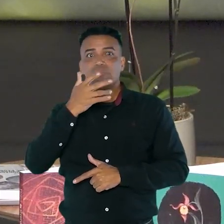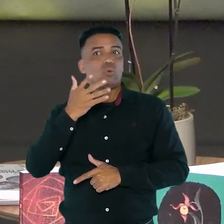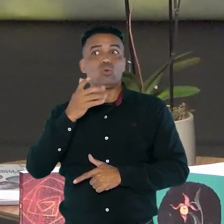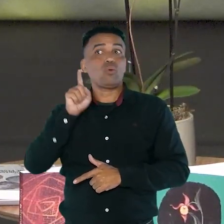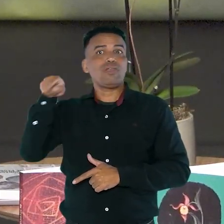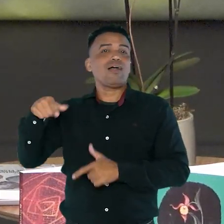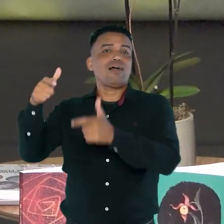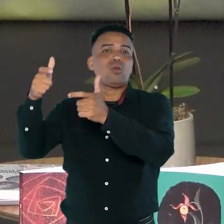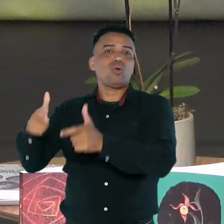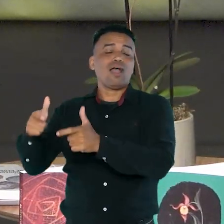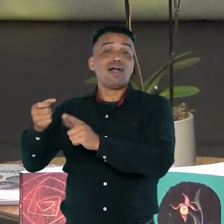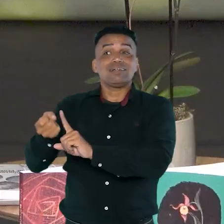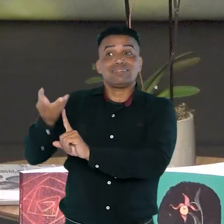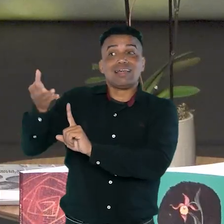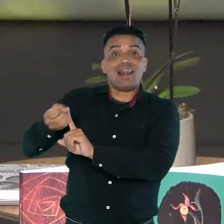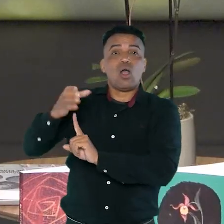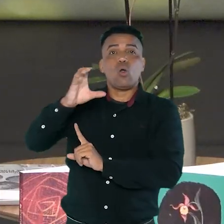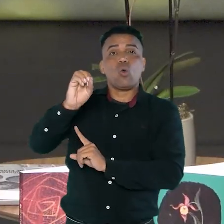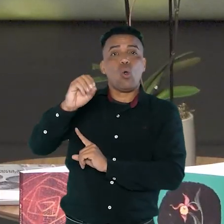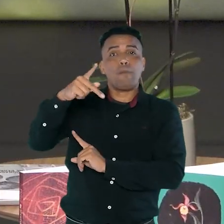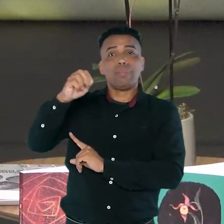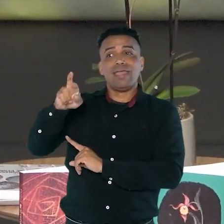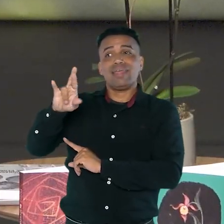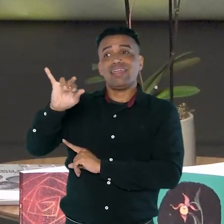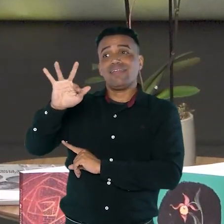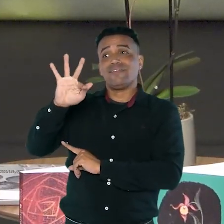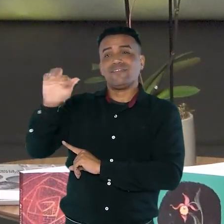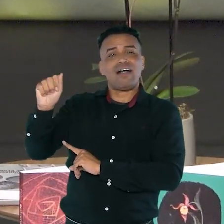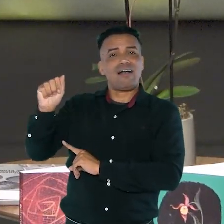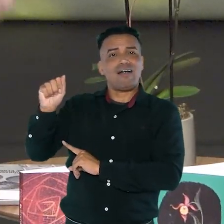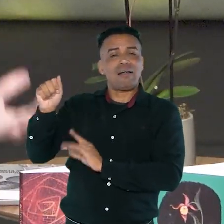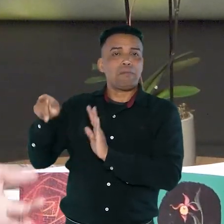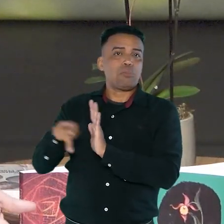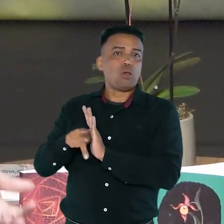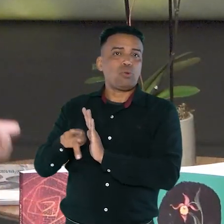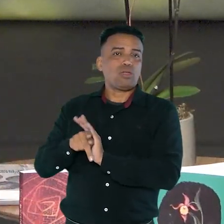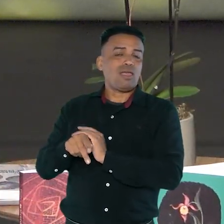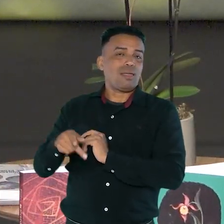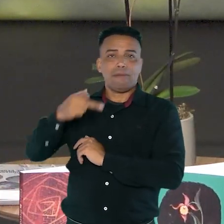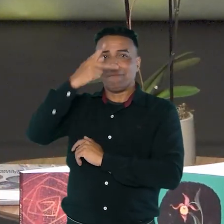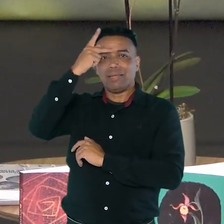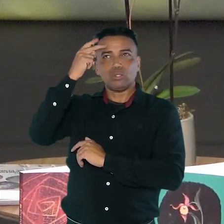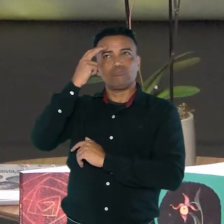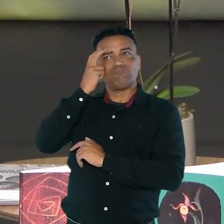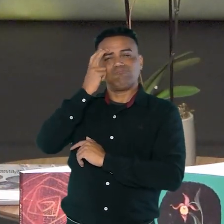Cooperifa porque achava que o sarau da Cooperifa era um bagulho de intelectual.